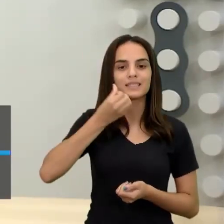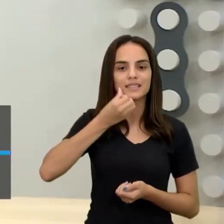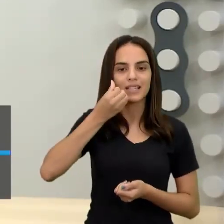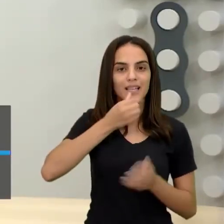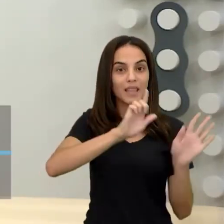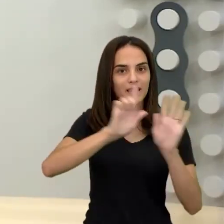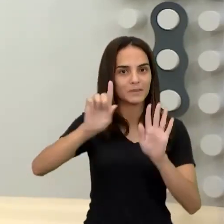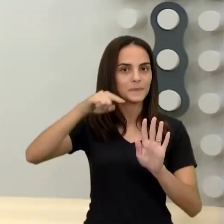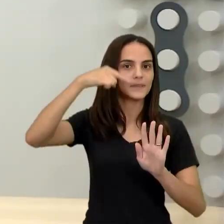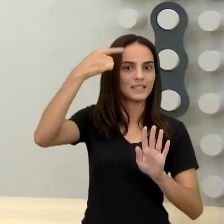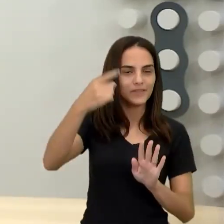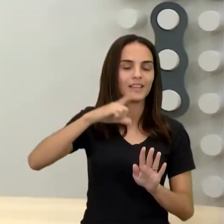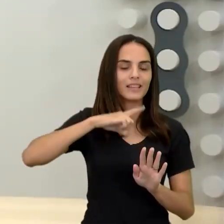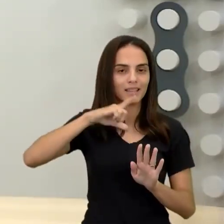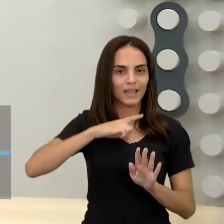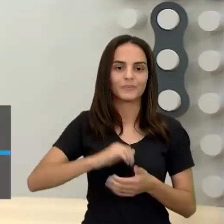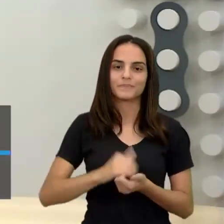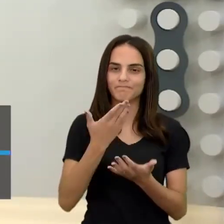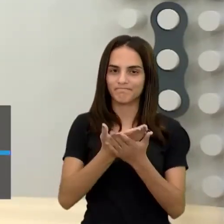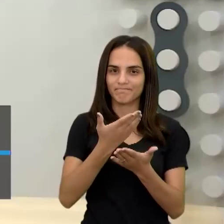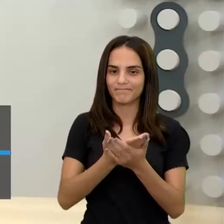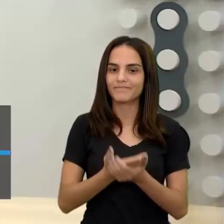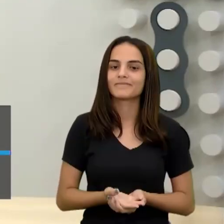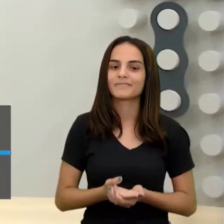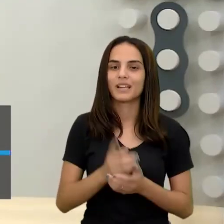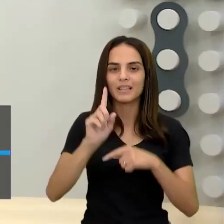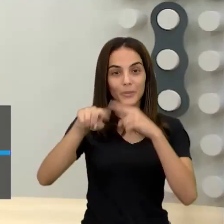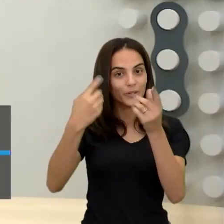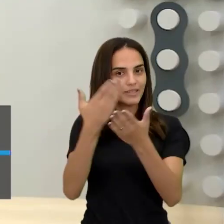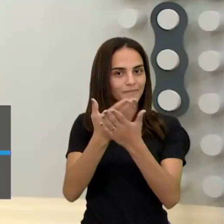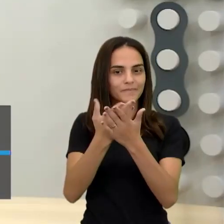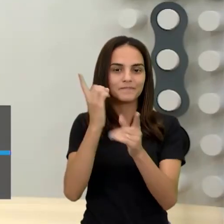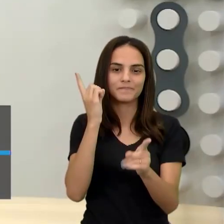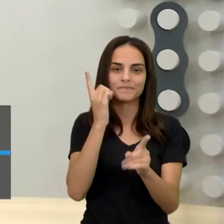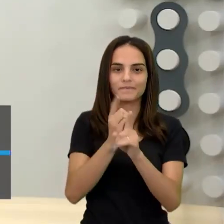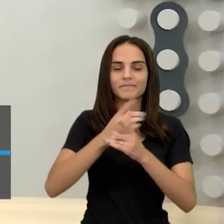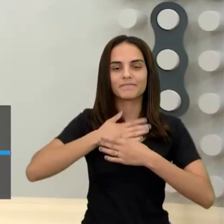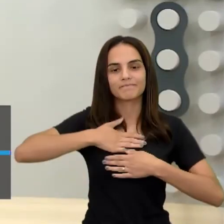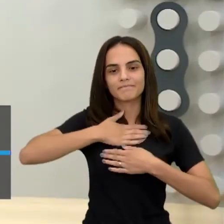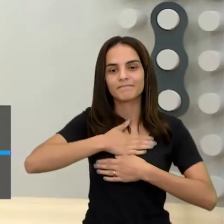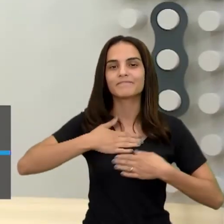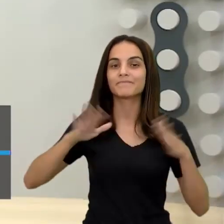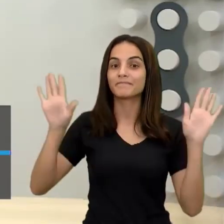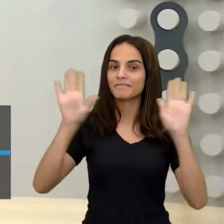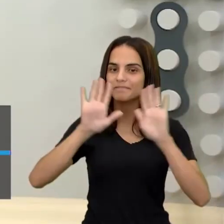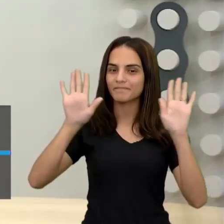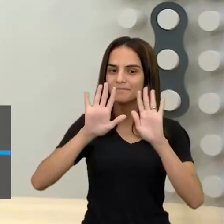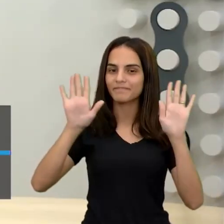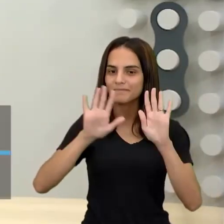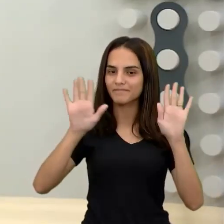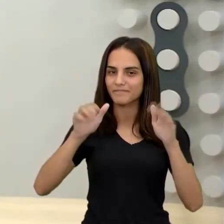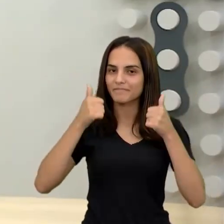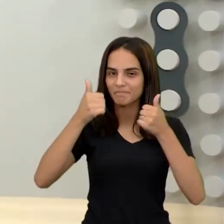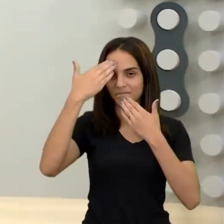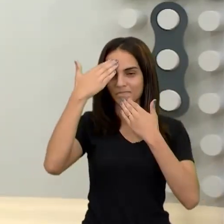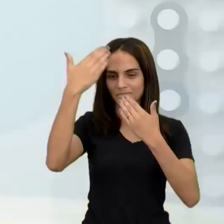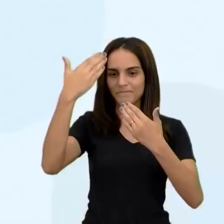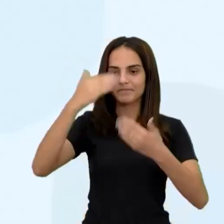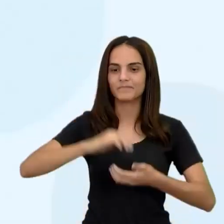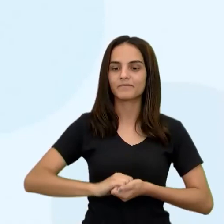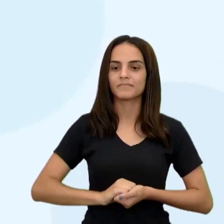da semana que vem, certo? Fique com as próximas aulas, foi um prazer. Tchau, tchau, valeu!